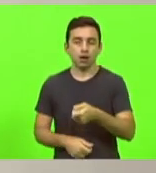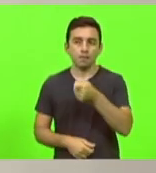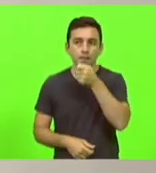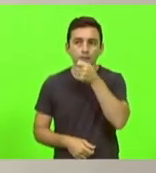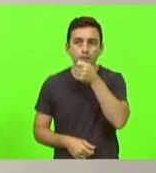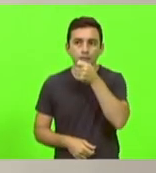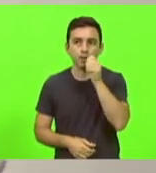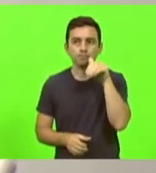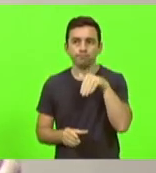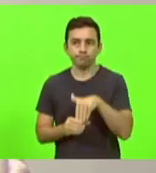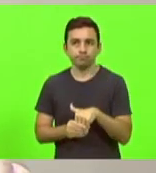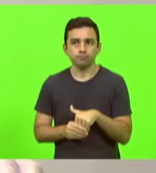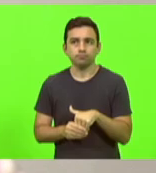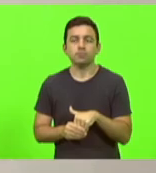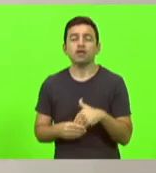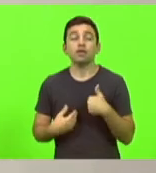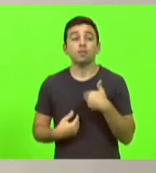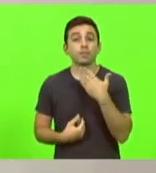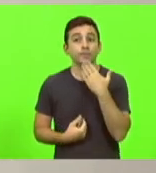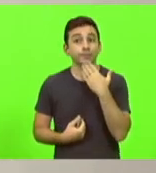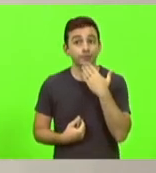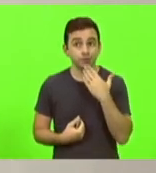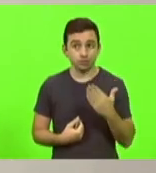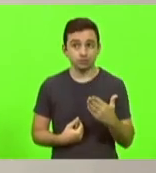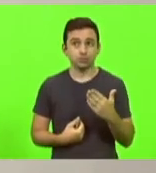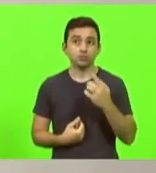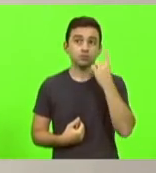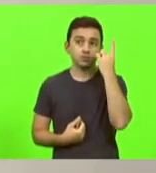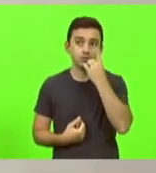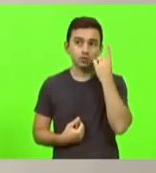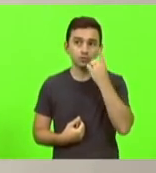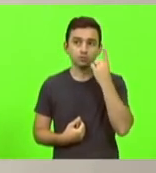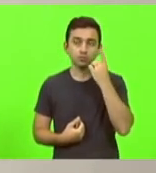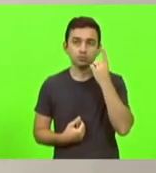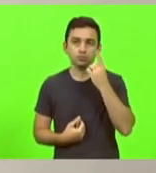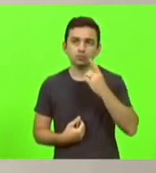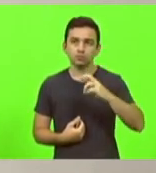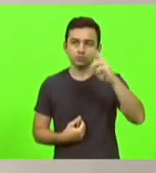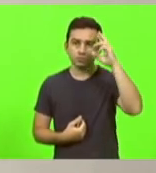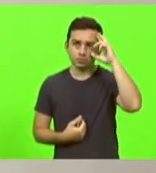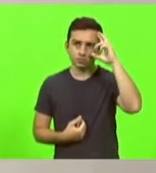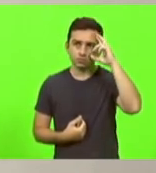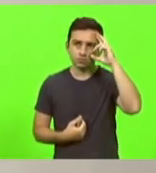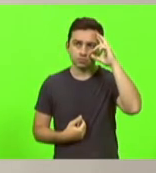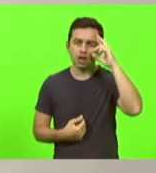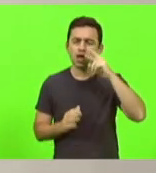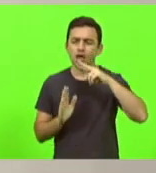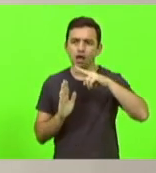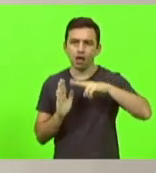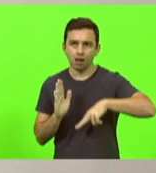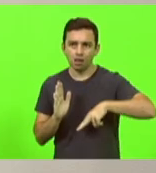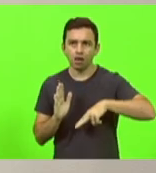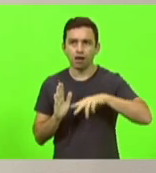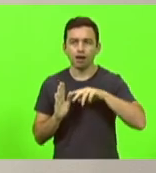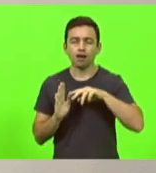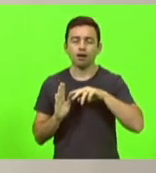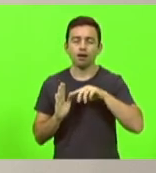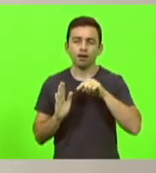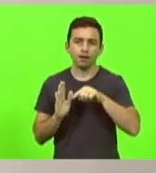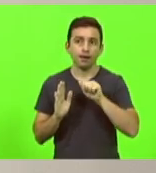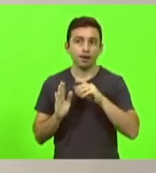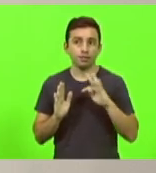e solicito ao senhor deputado Ricardo Alba para proceder à leitura da nominata em